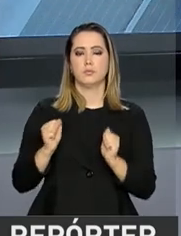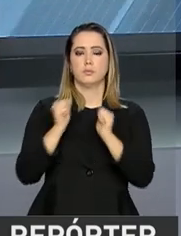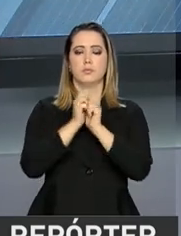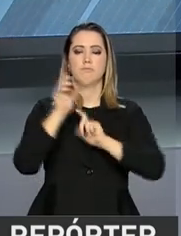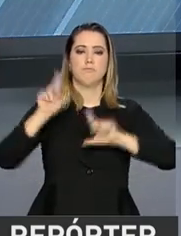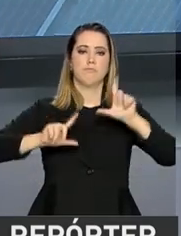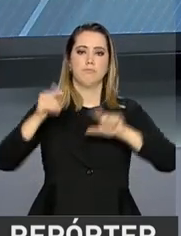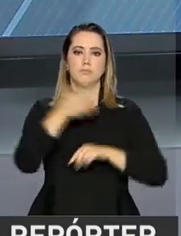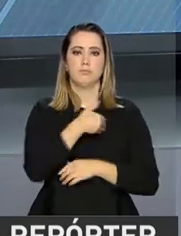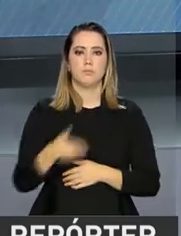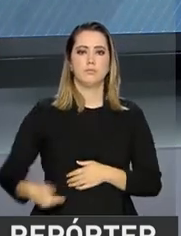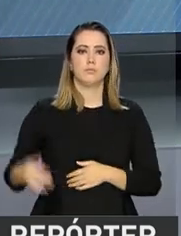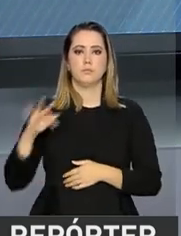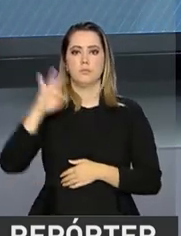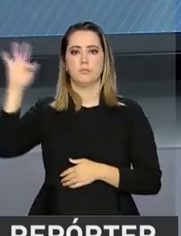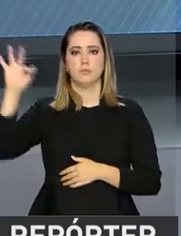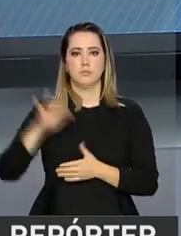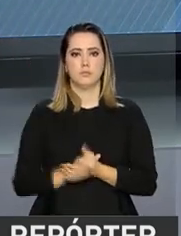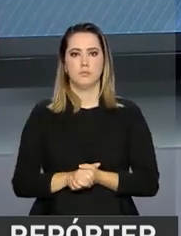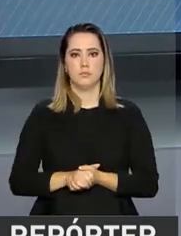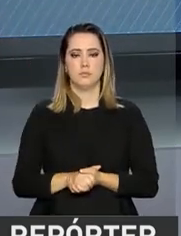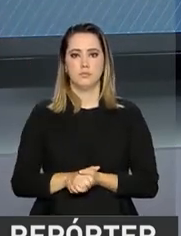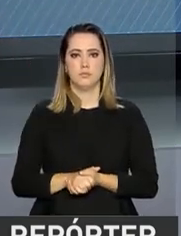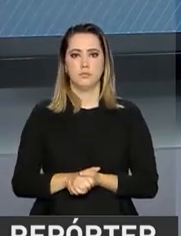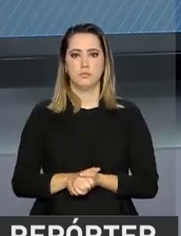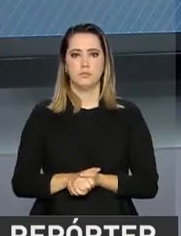na nbr a tv do governo federal